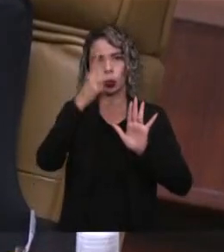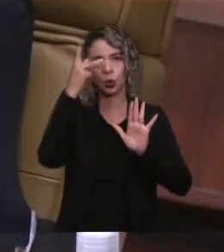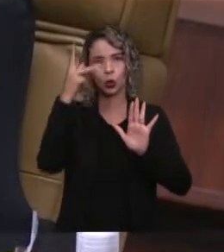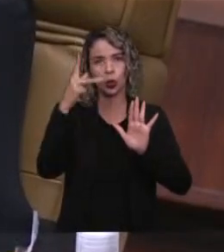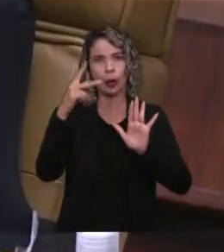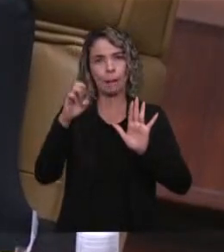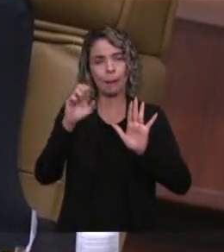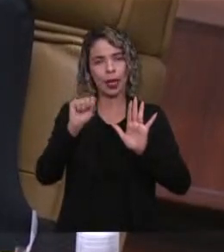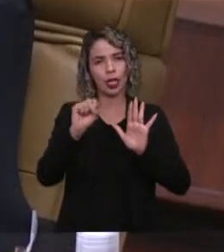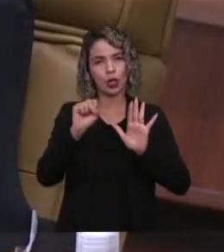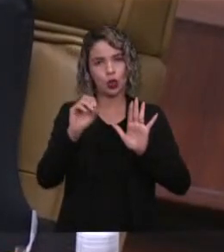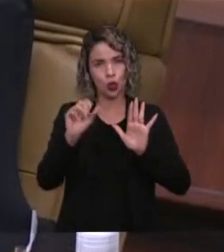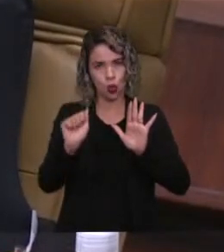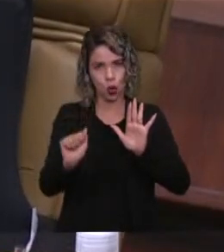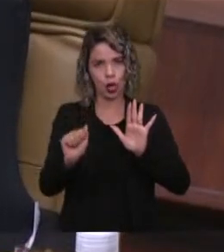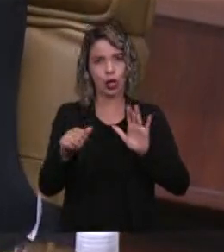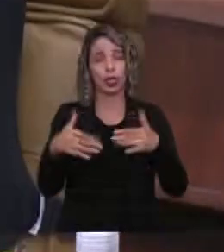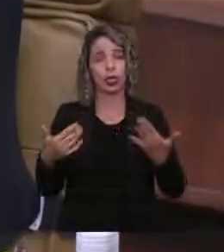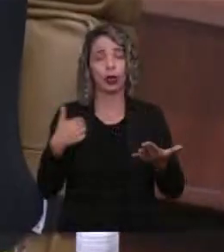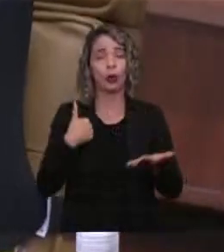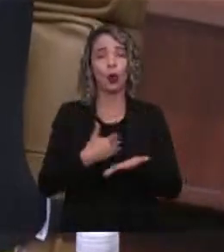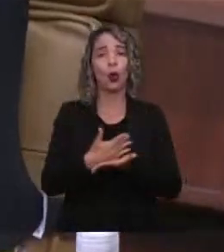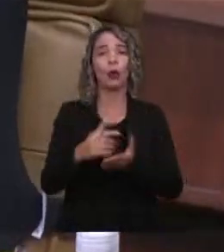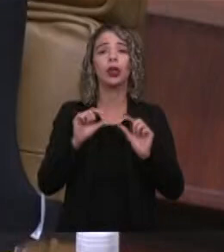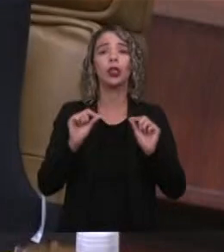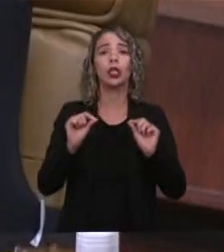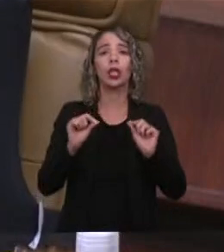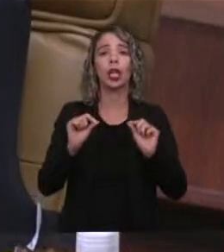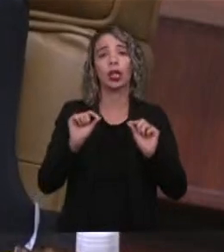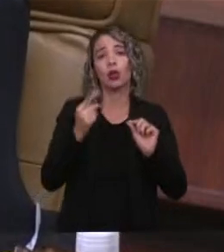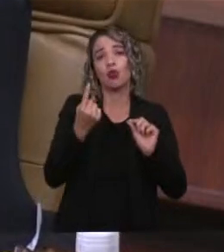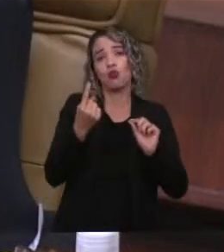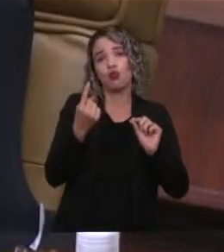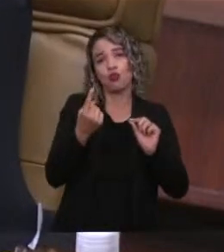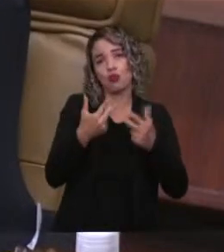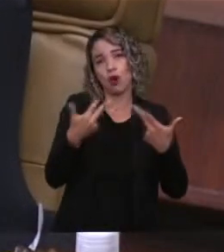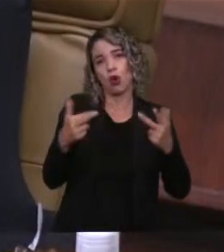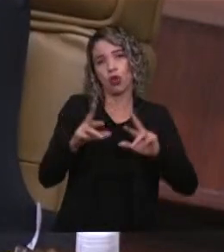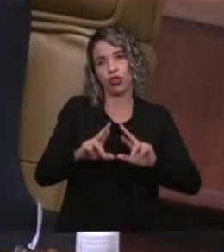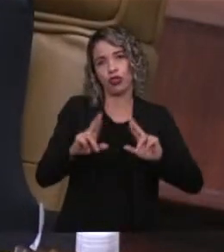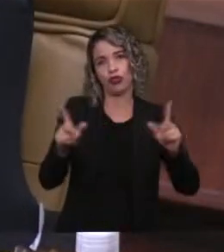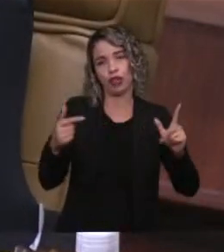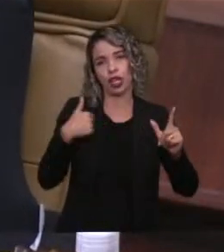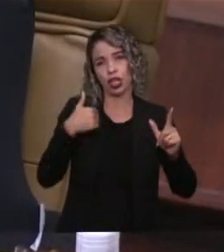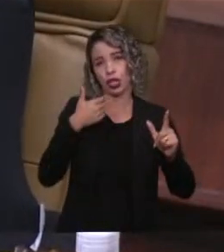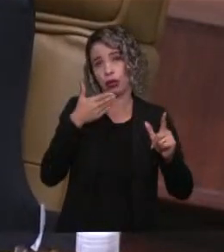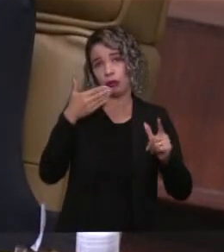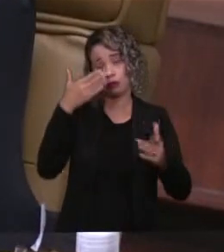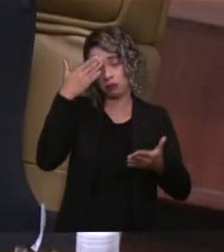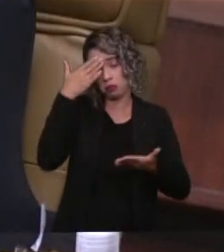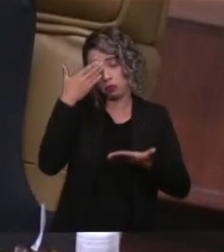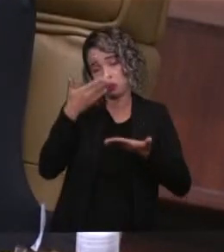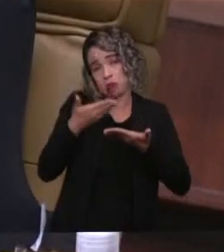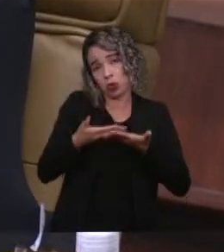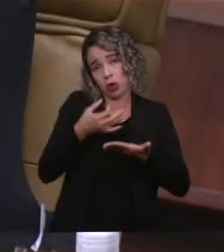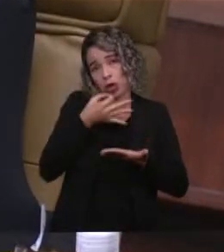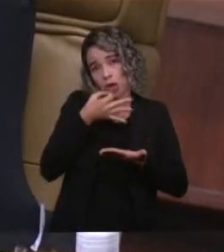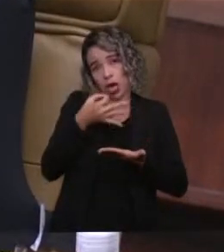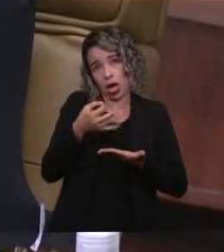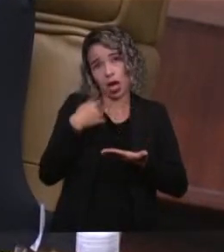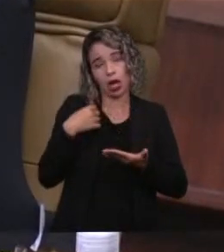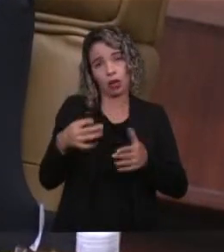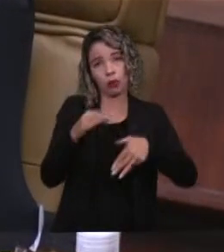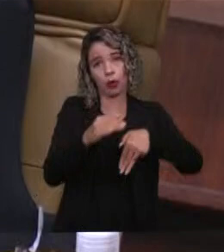Contudo, e aqui eu inicio o ponto de divergência, penso, em relação aos eminentes ministros que